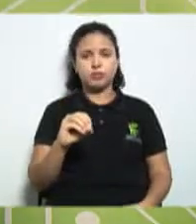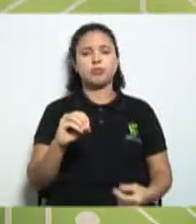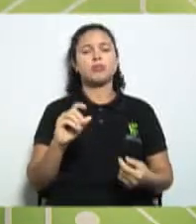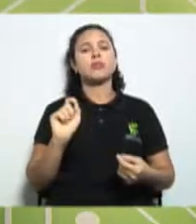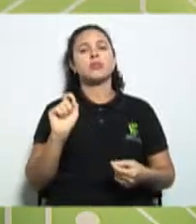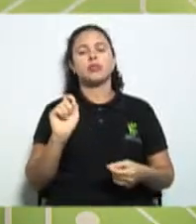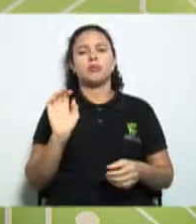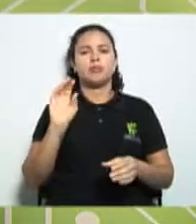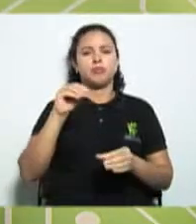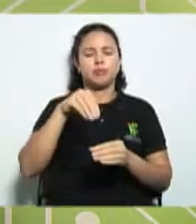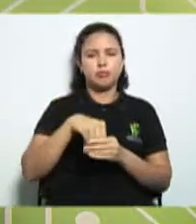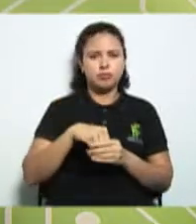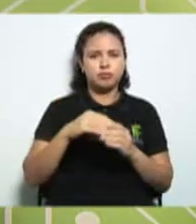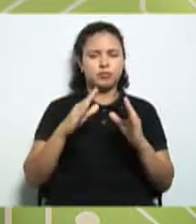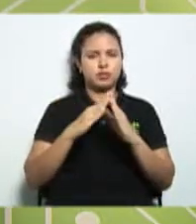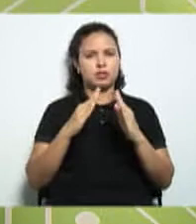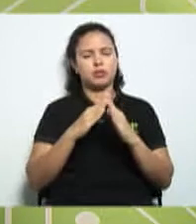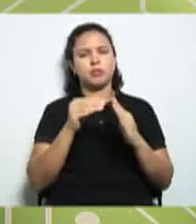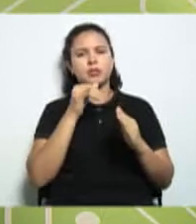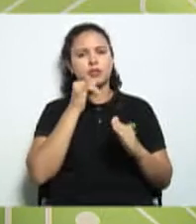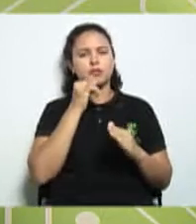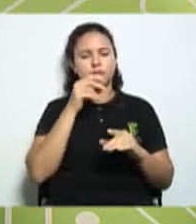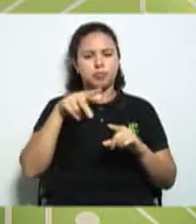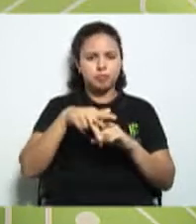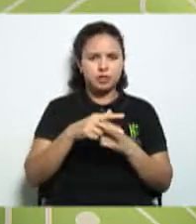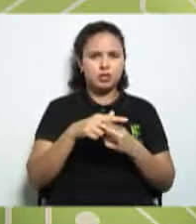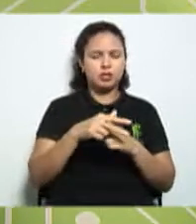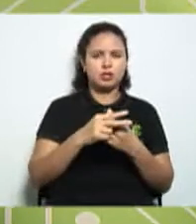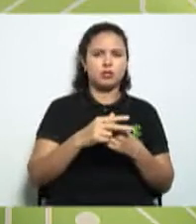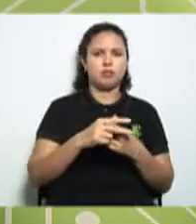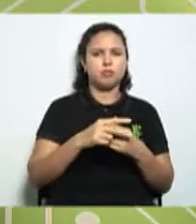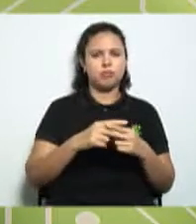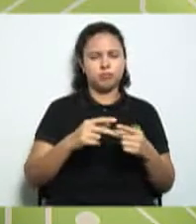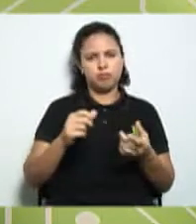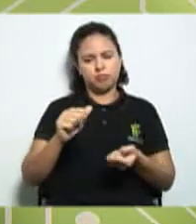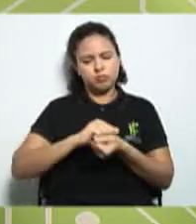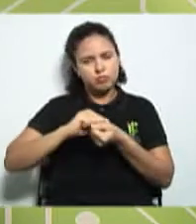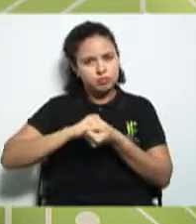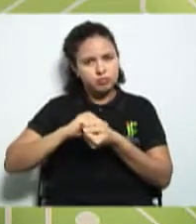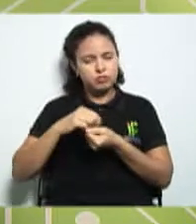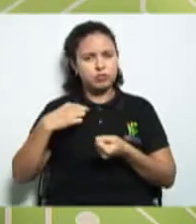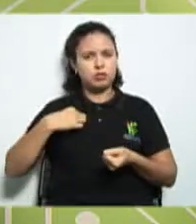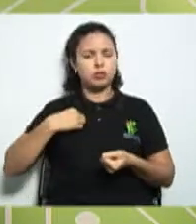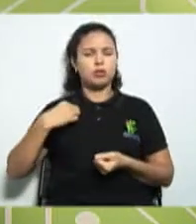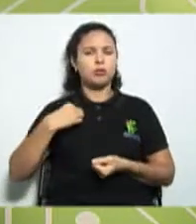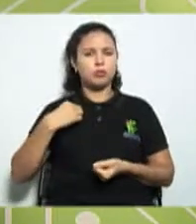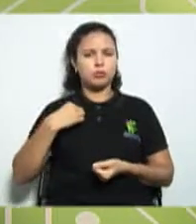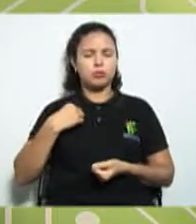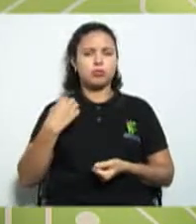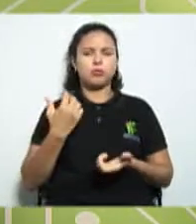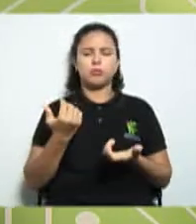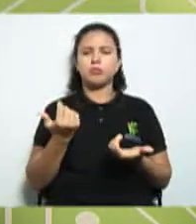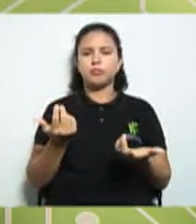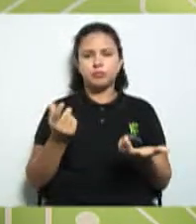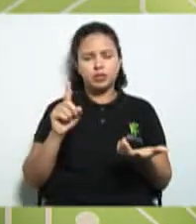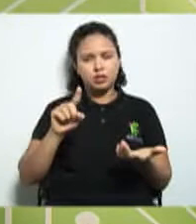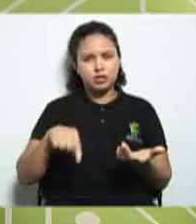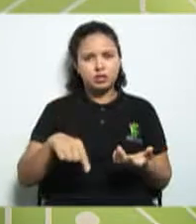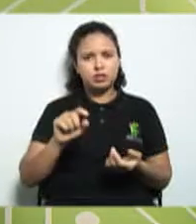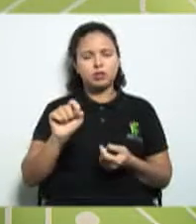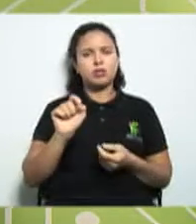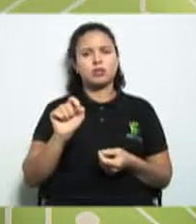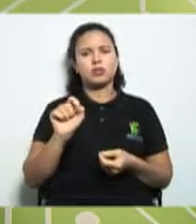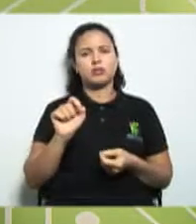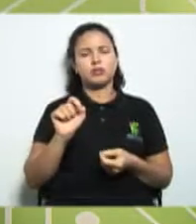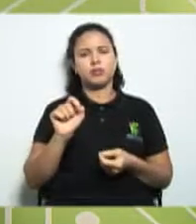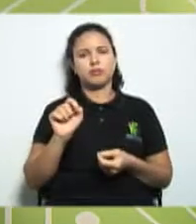todos aqueles que precisam lavar roupas, se não fosse a lavadora de roupas, né? Então, isso é de